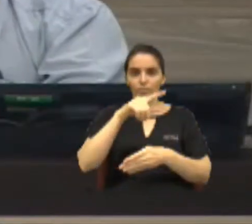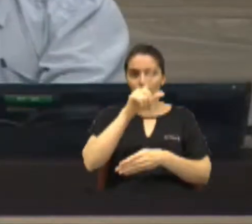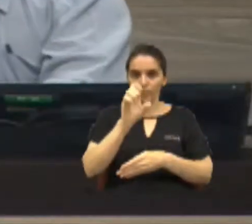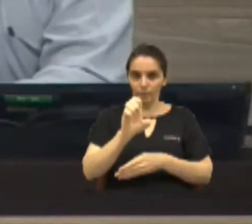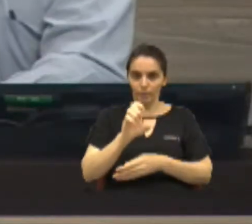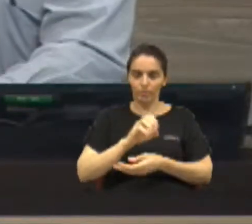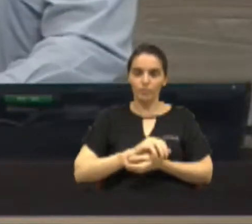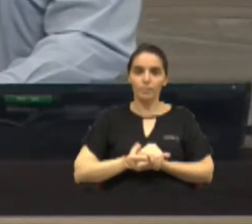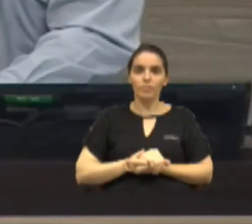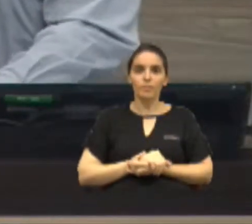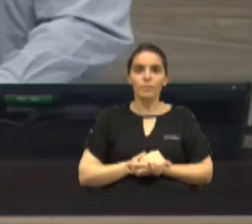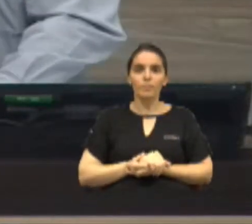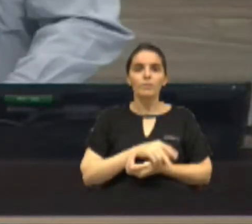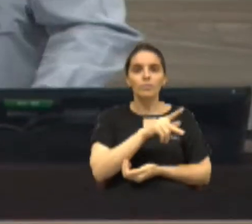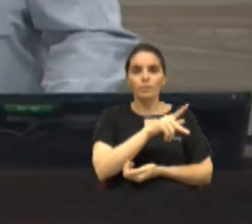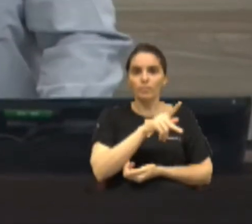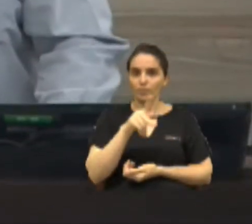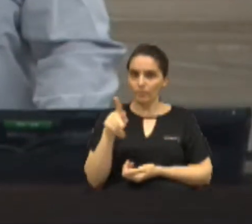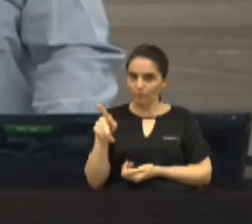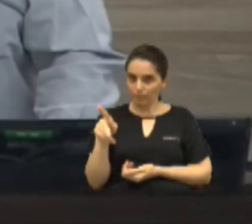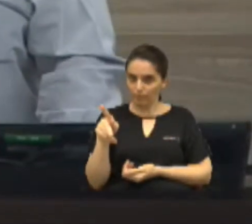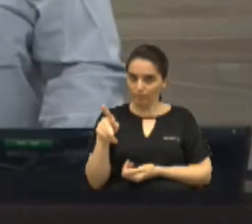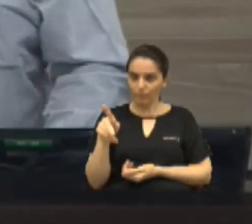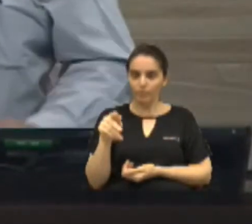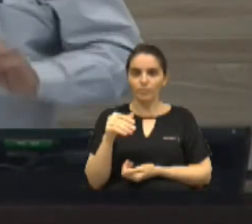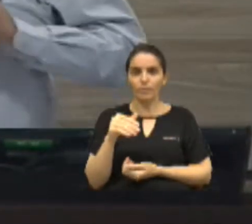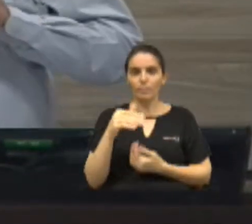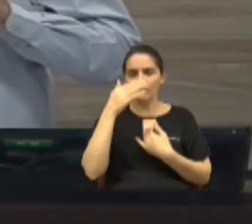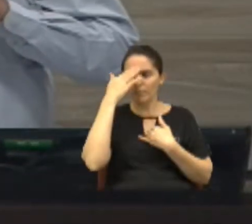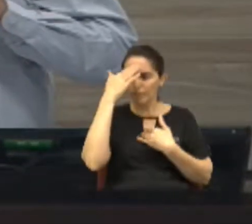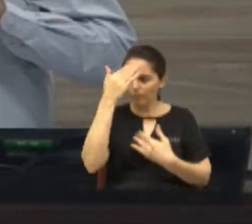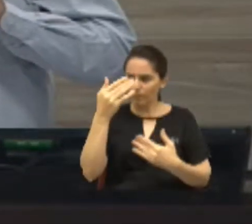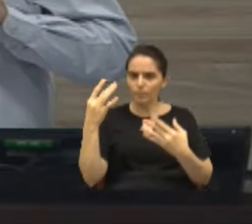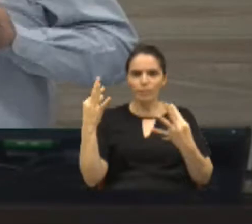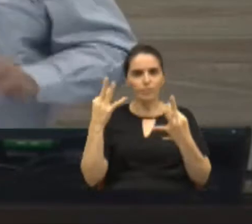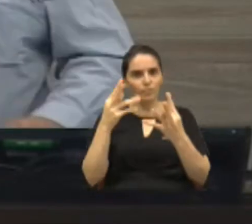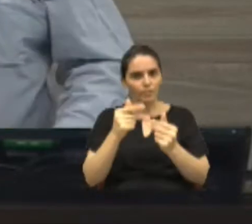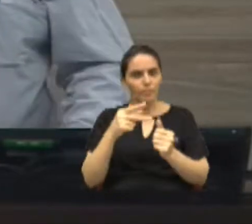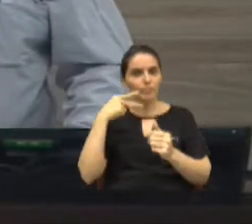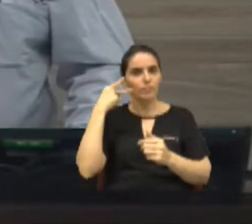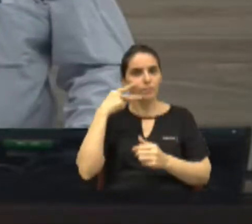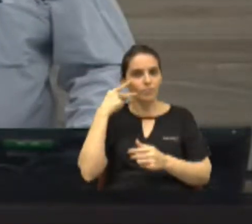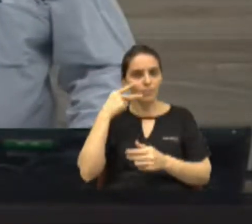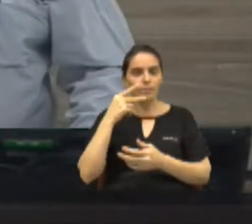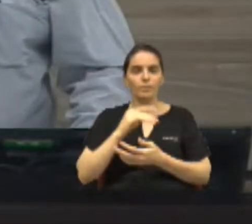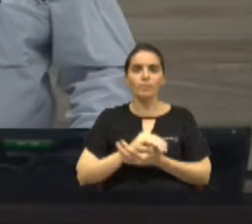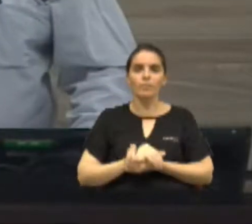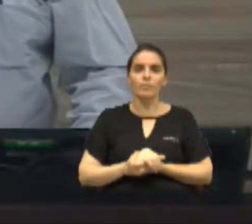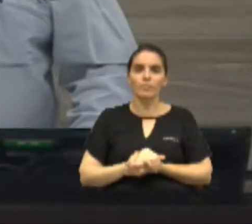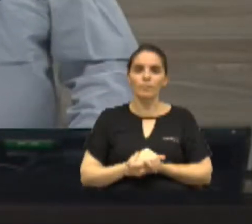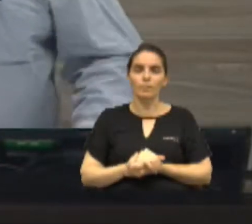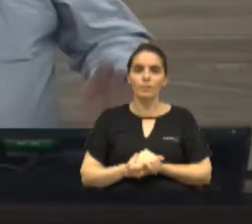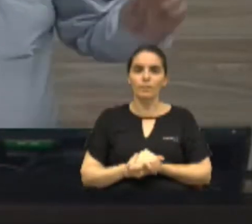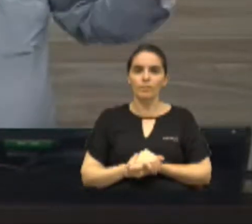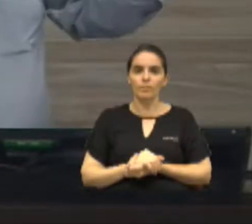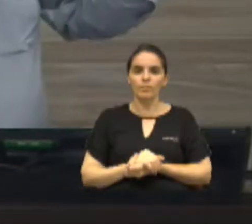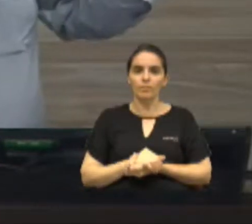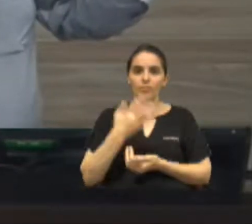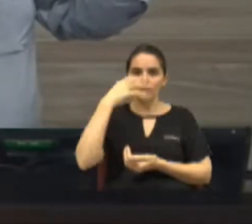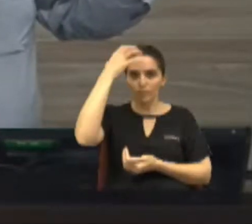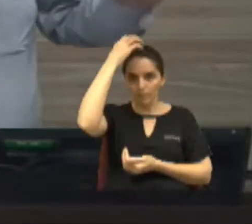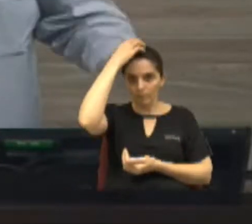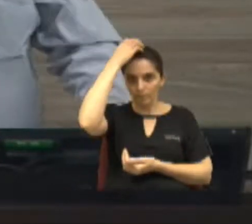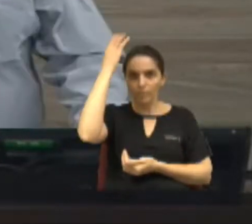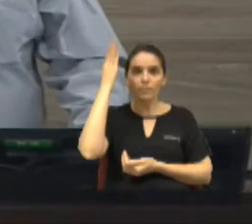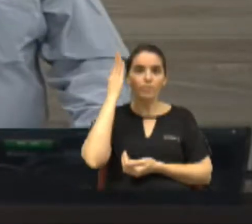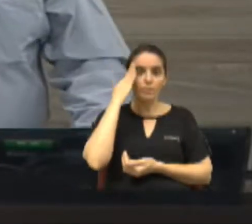proponente. Senhor presidente, eu queria agradecer a todos os vereadores. E o Darcy Reis